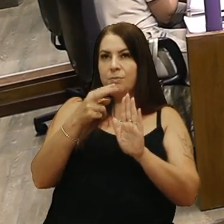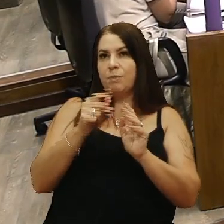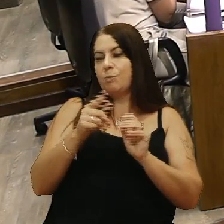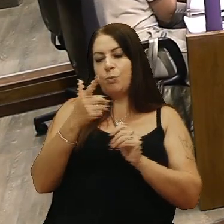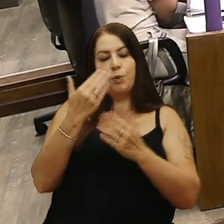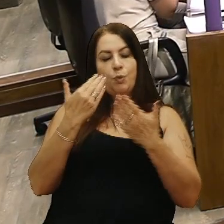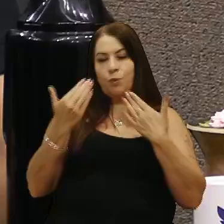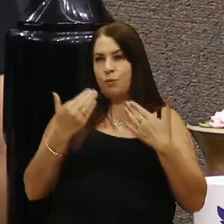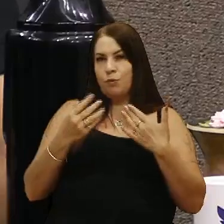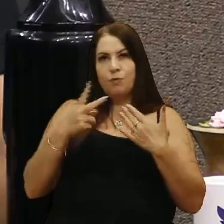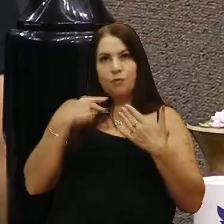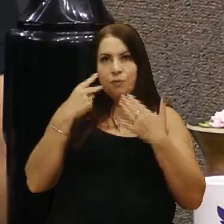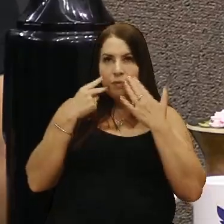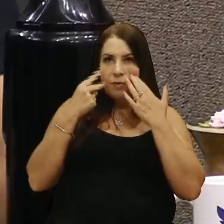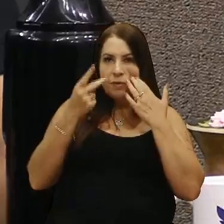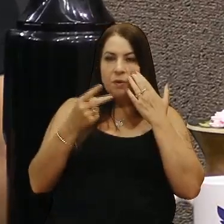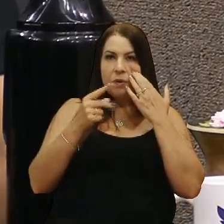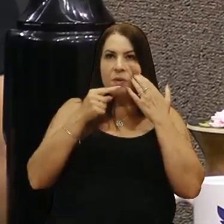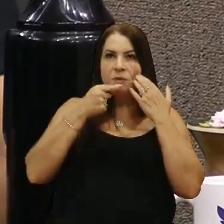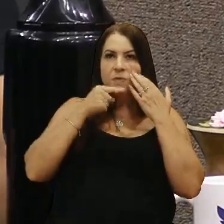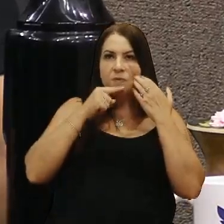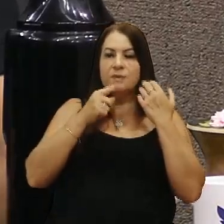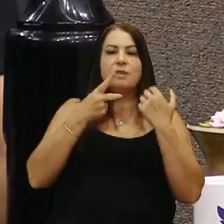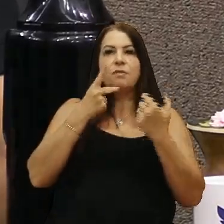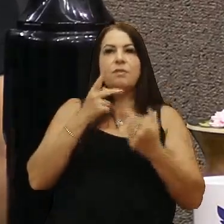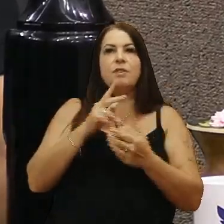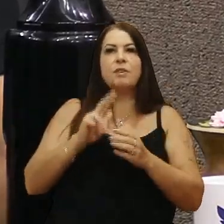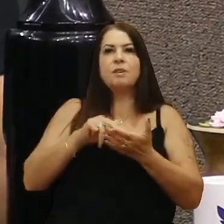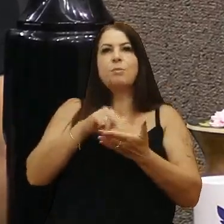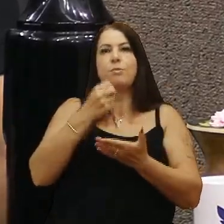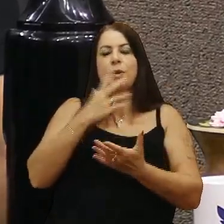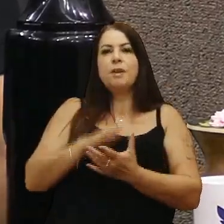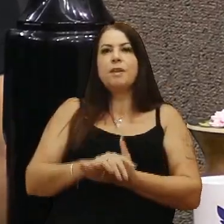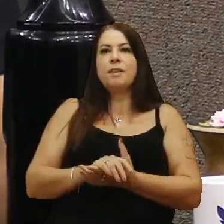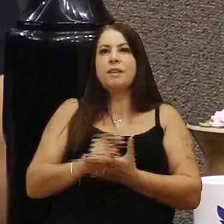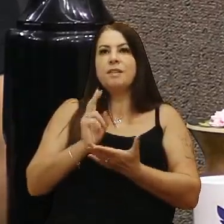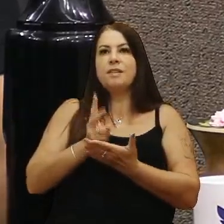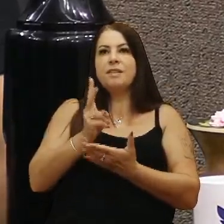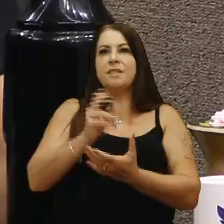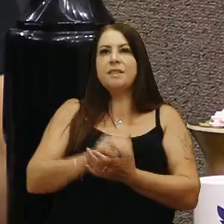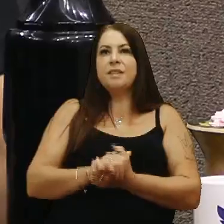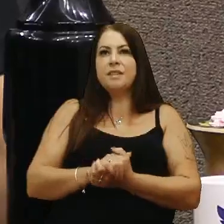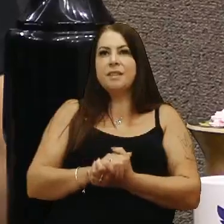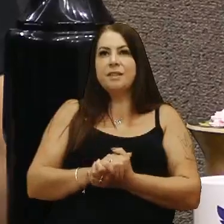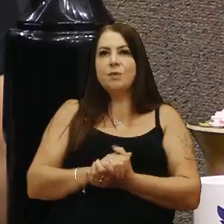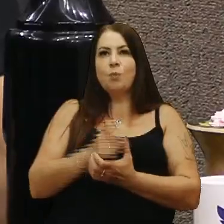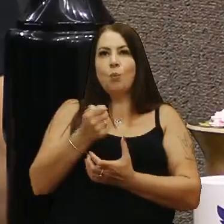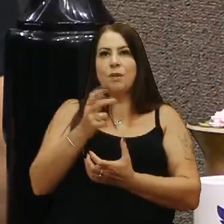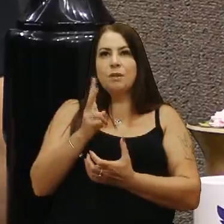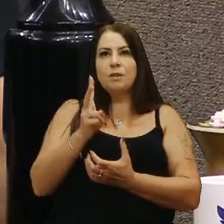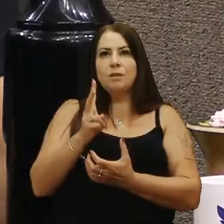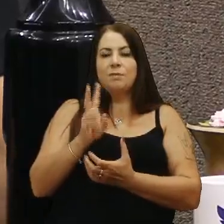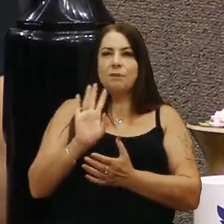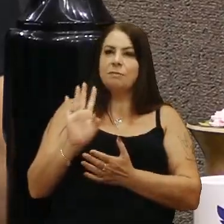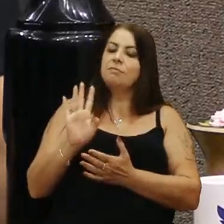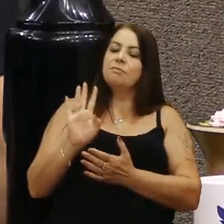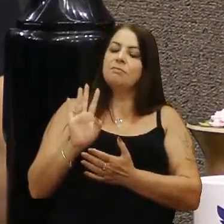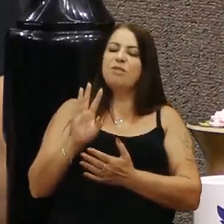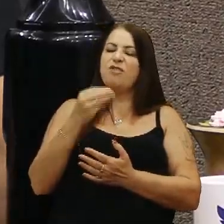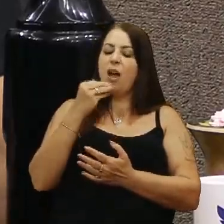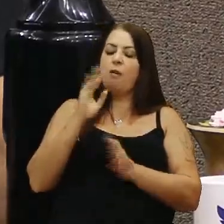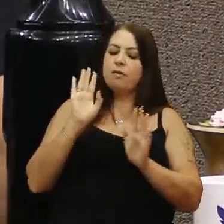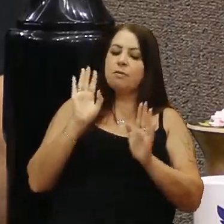nenhuma, acho que o vereador Caleb se posicionou muito bem, como sempre, aliás, quase sempre, para não ficar, né, muito